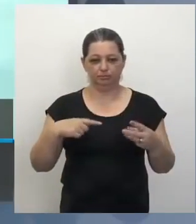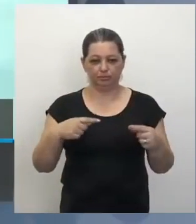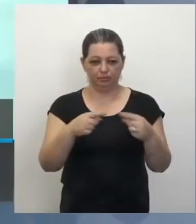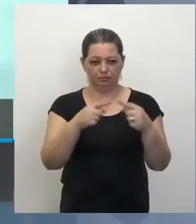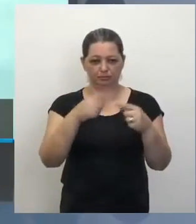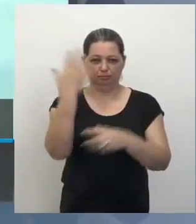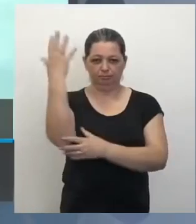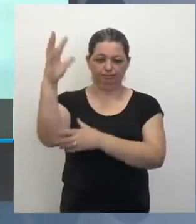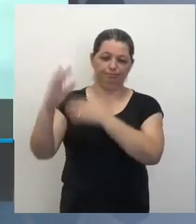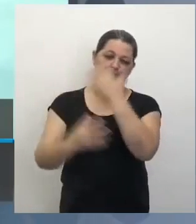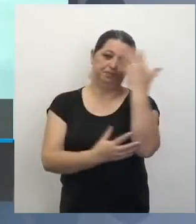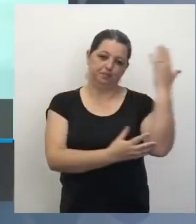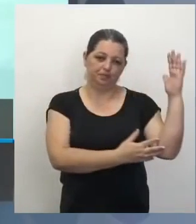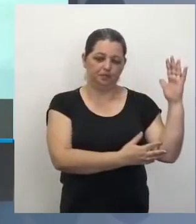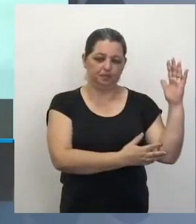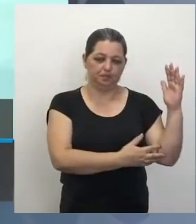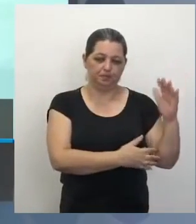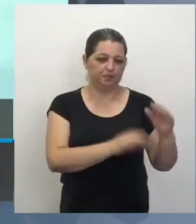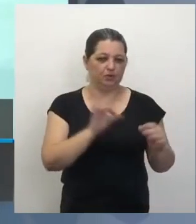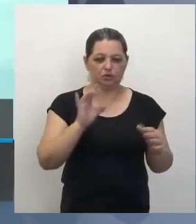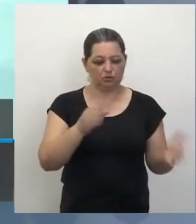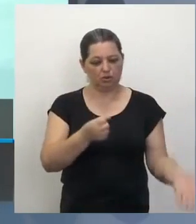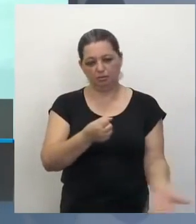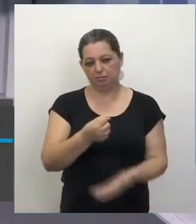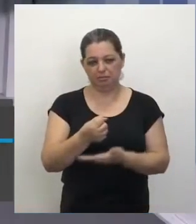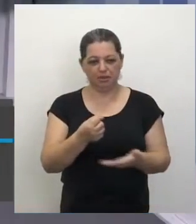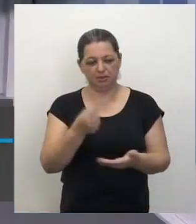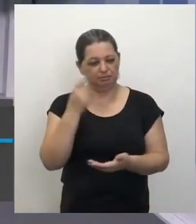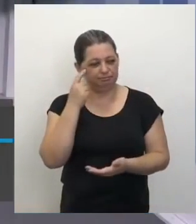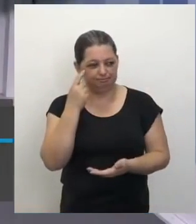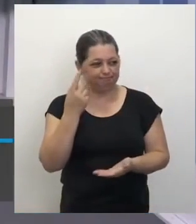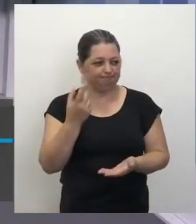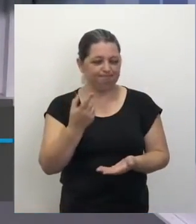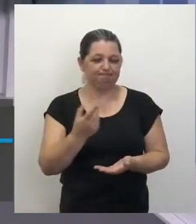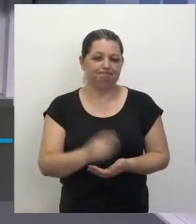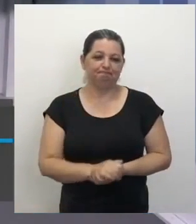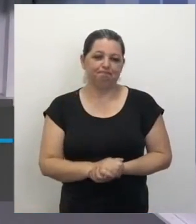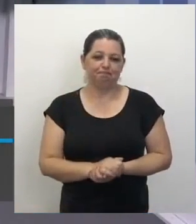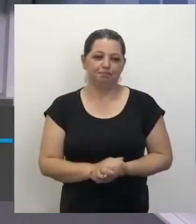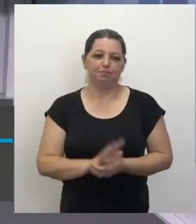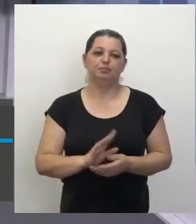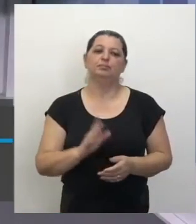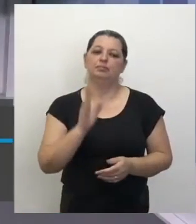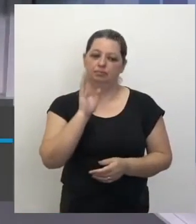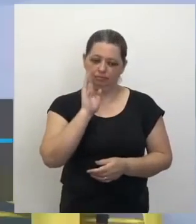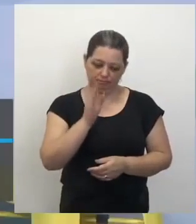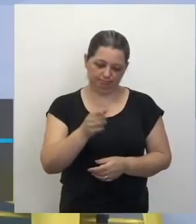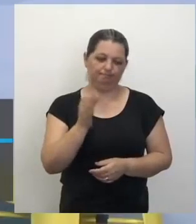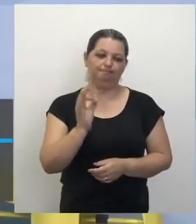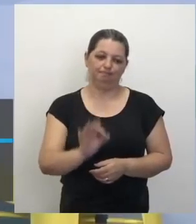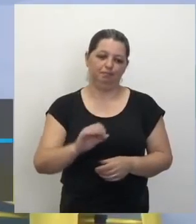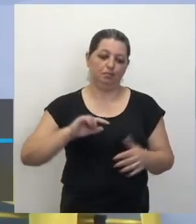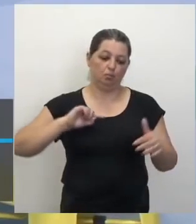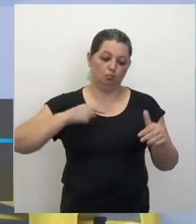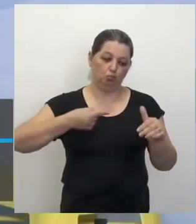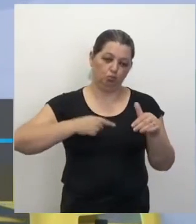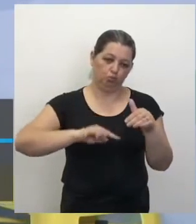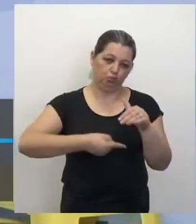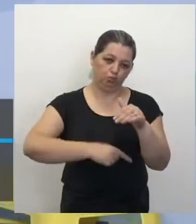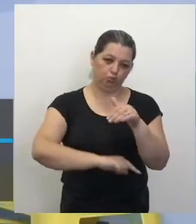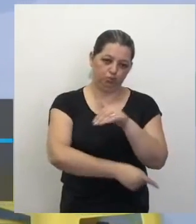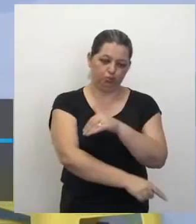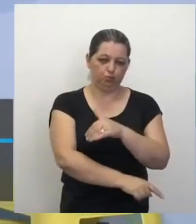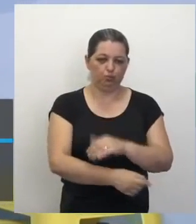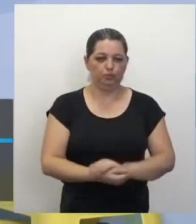era superficial, como muitas vezes nós temos hoje, não é isso? Exatamente, era muito profunda. E o que a